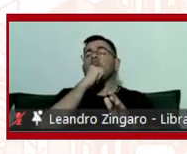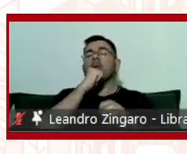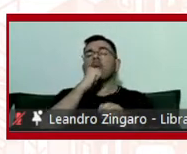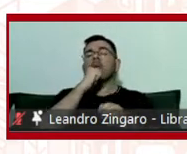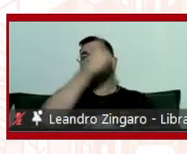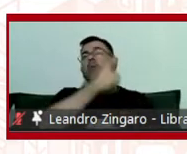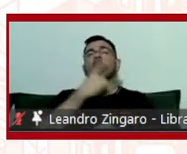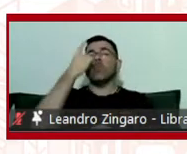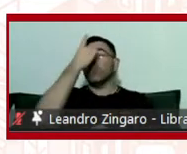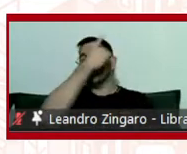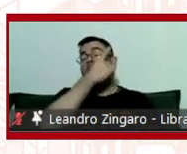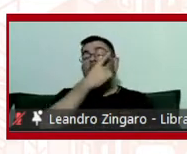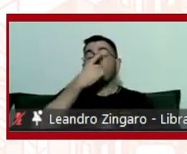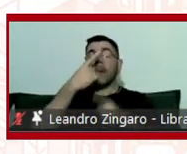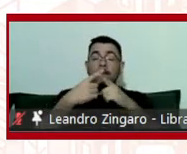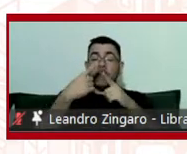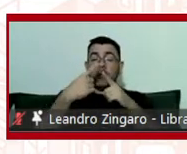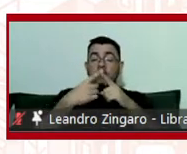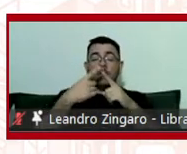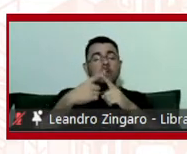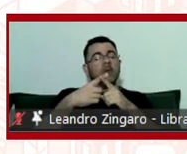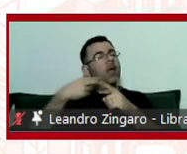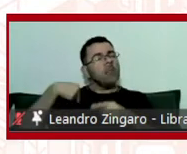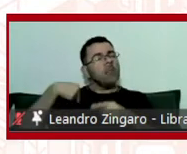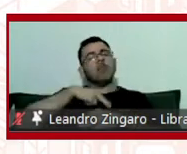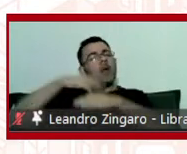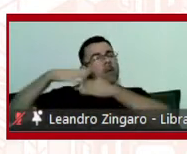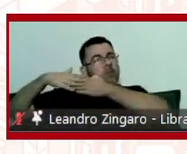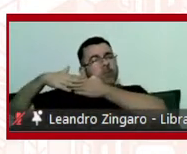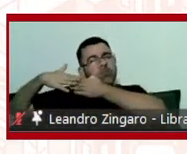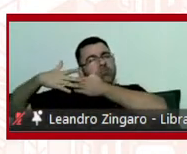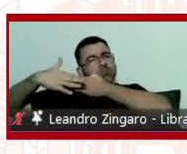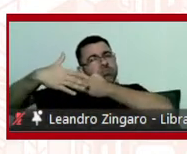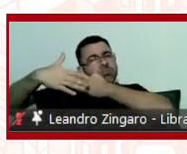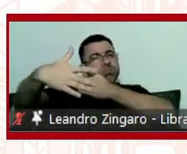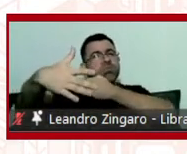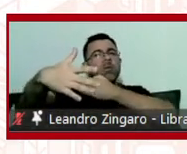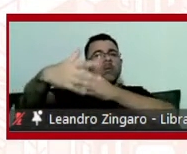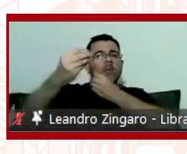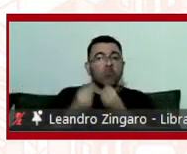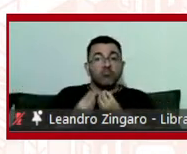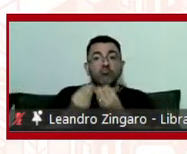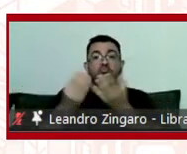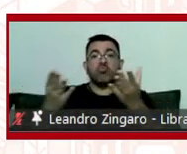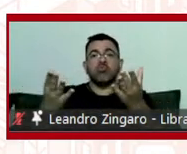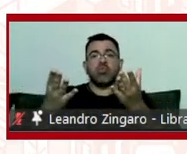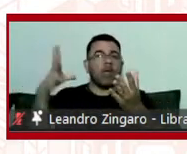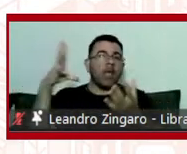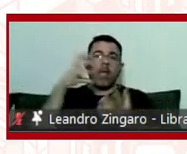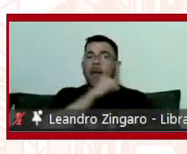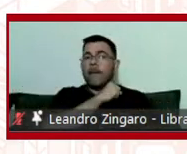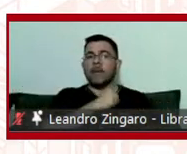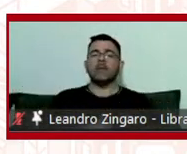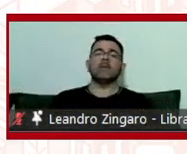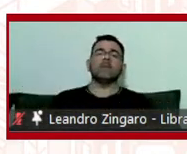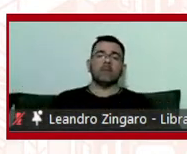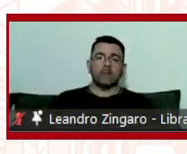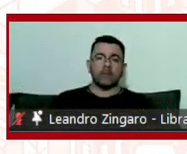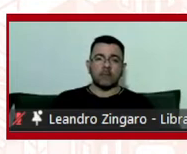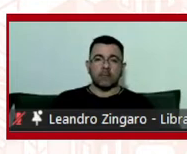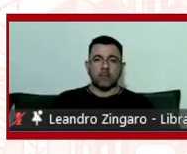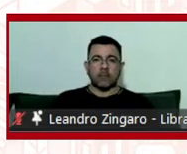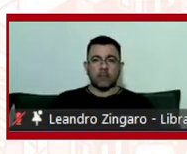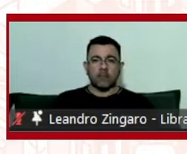assustador e o ritmo e tem sido intenso tem muito mais entrega vindo aí e e a gente tá à disposição a gente tem que abrir PR pergunta né